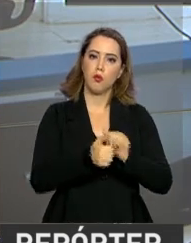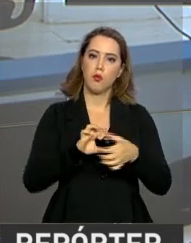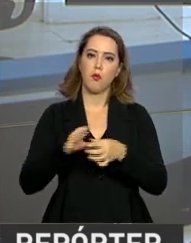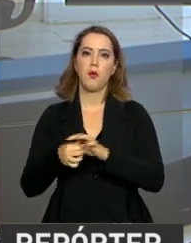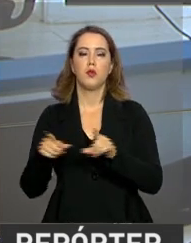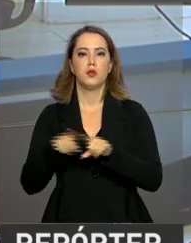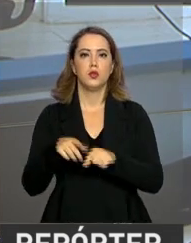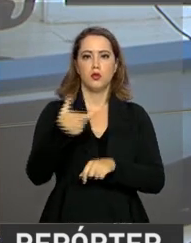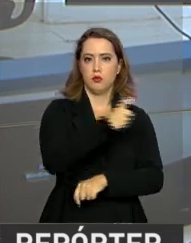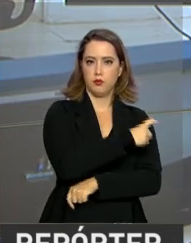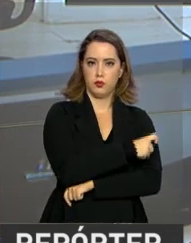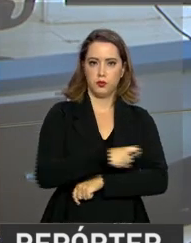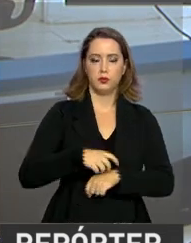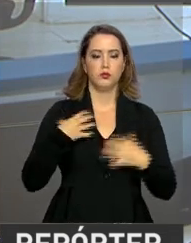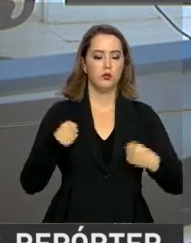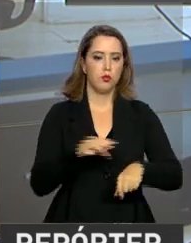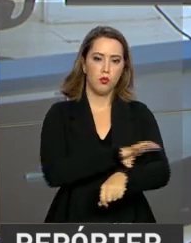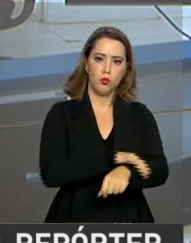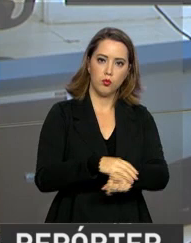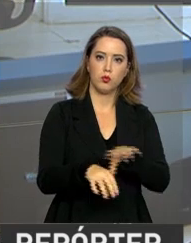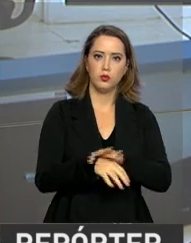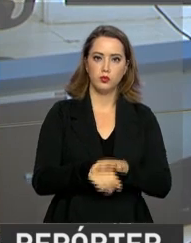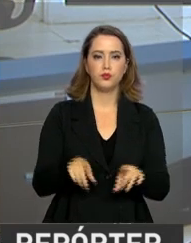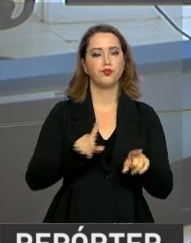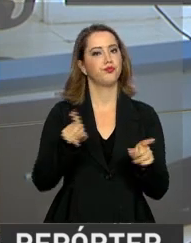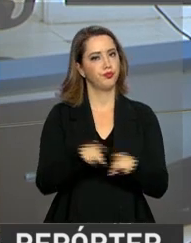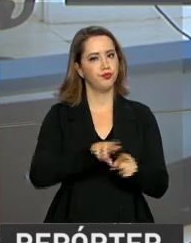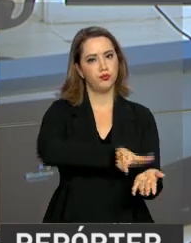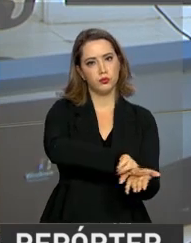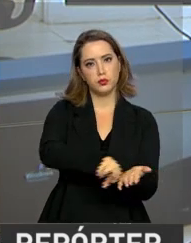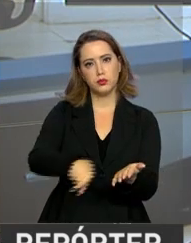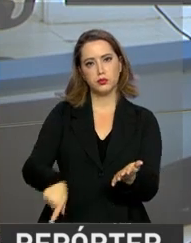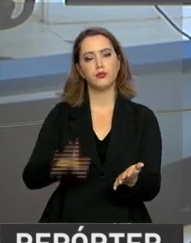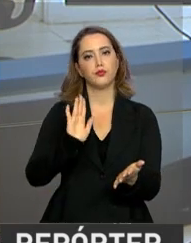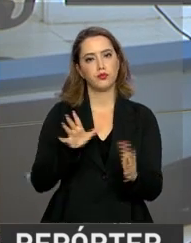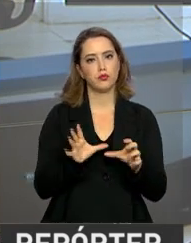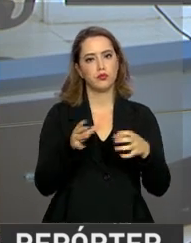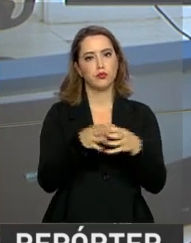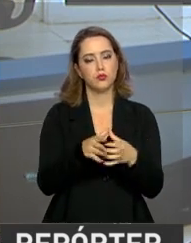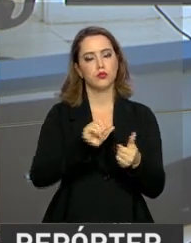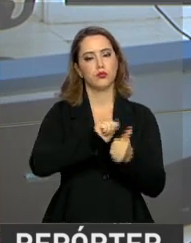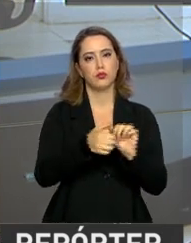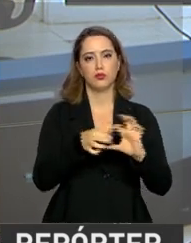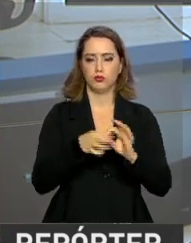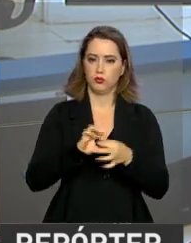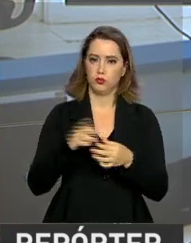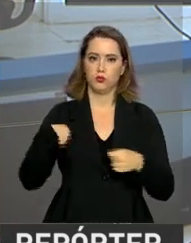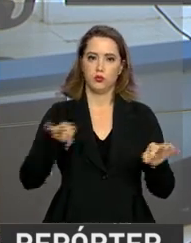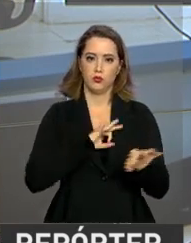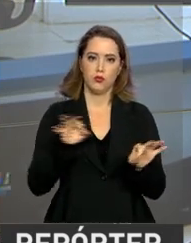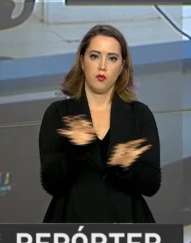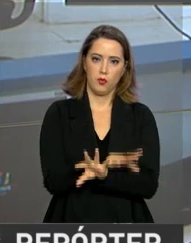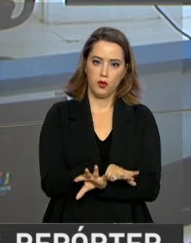repelentes, roupas e materiais específicos que estarão sob a responsabilidade do Comitê Olímpico. E nós ficamos por aqui,